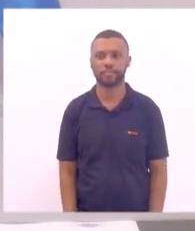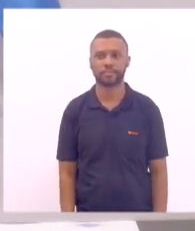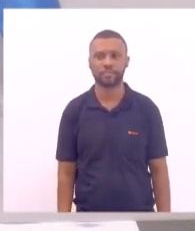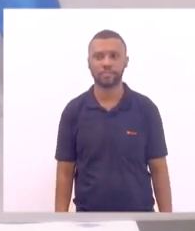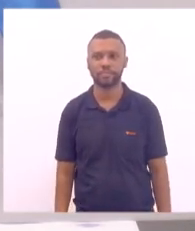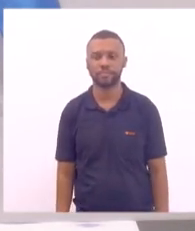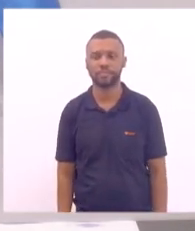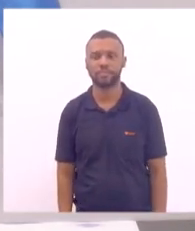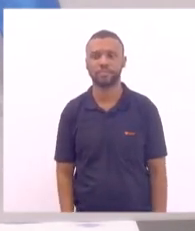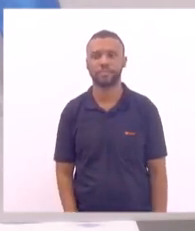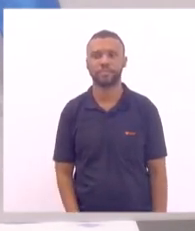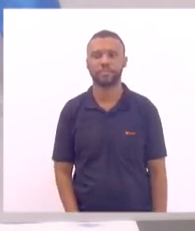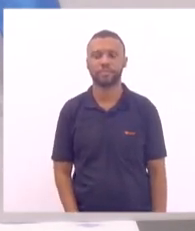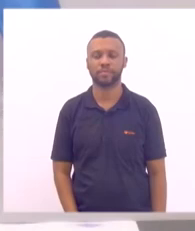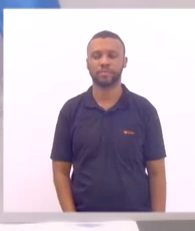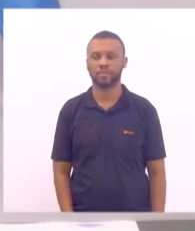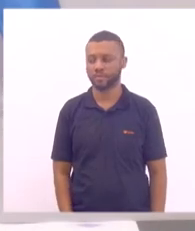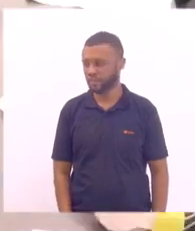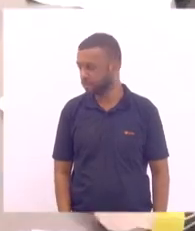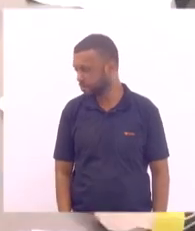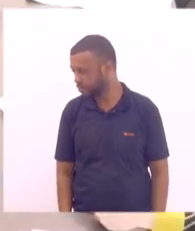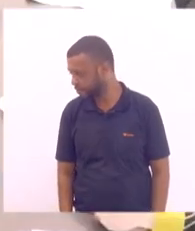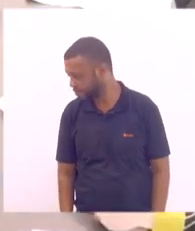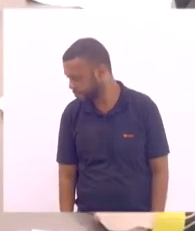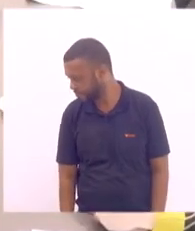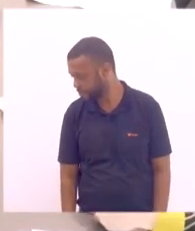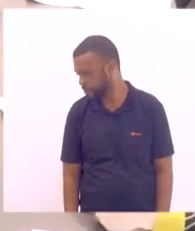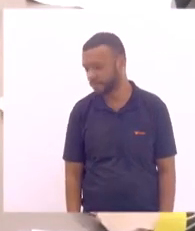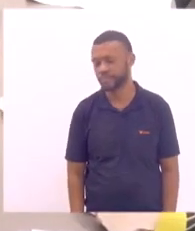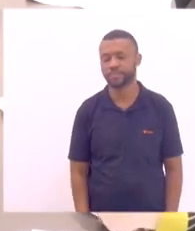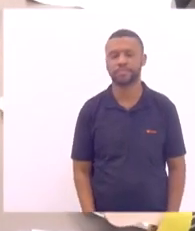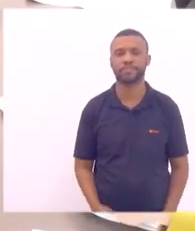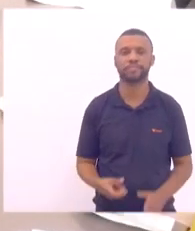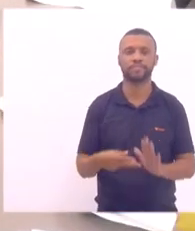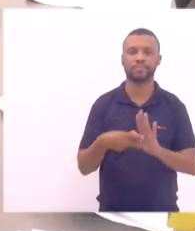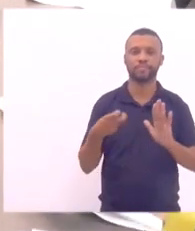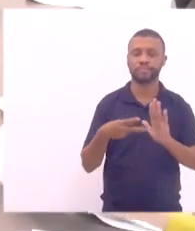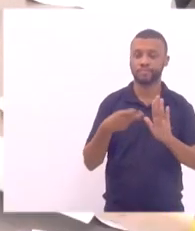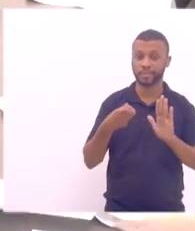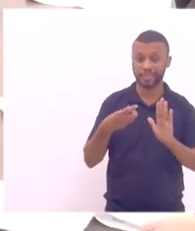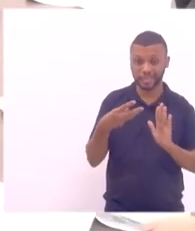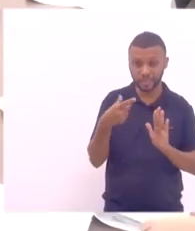Vamos embora? Enfermeira Rejane, 32, derrubada.